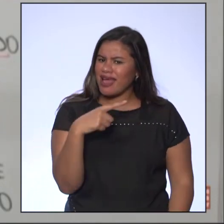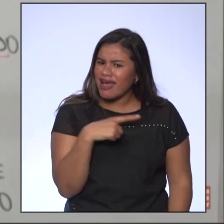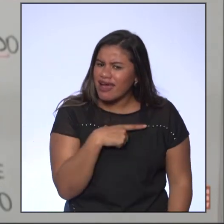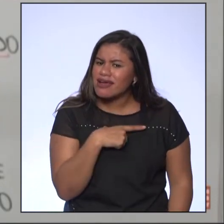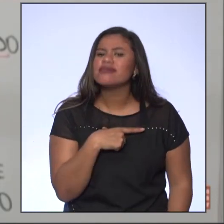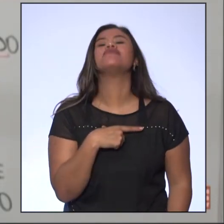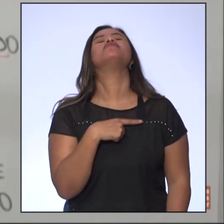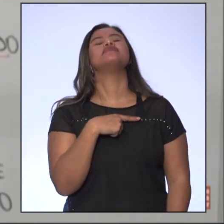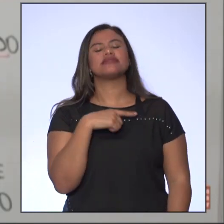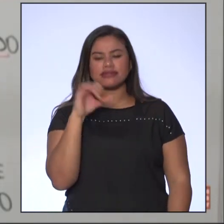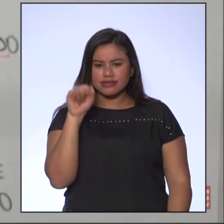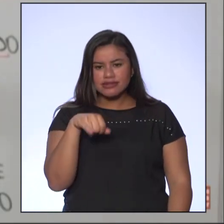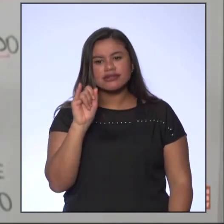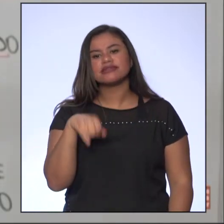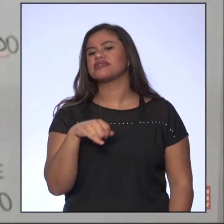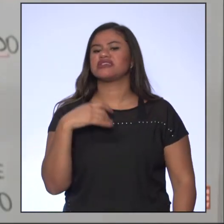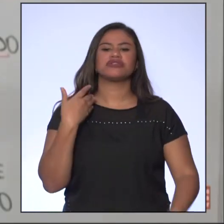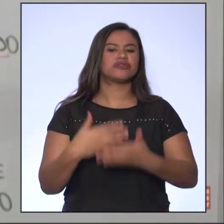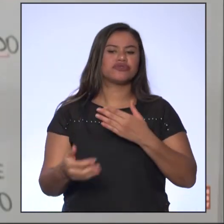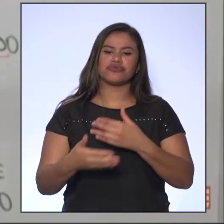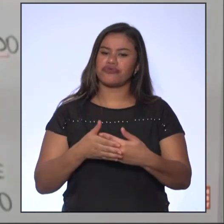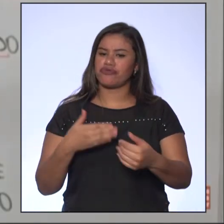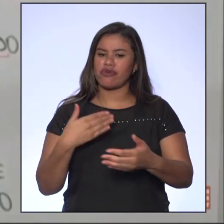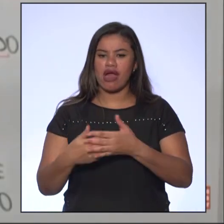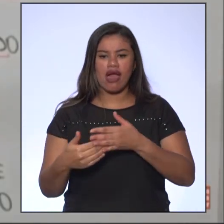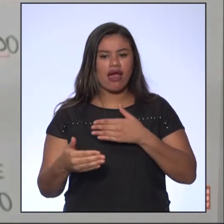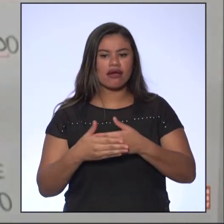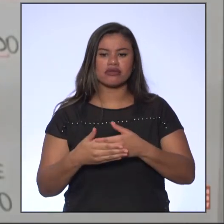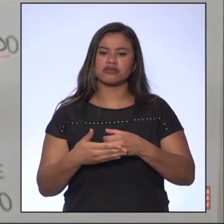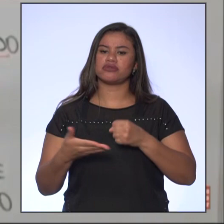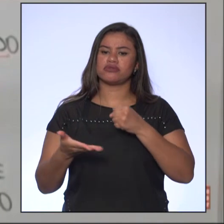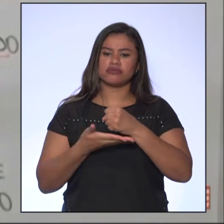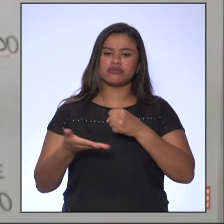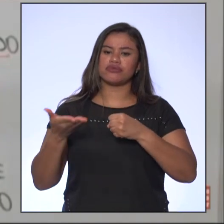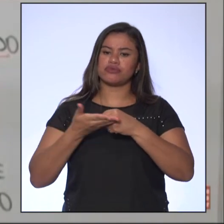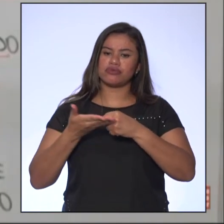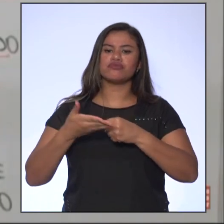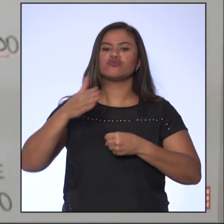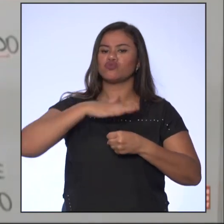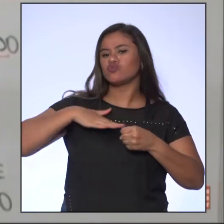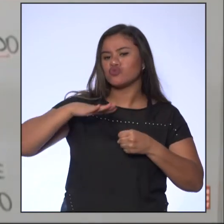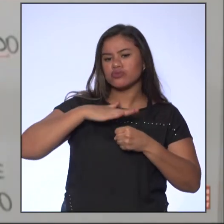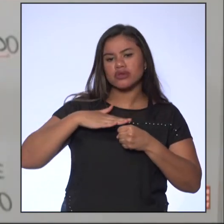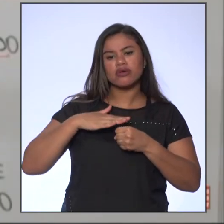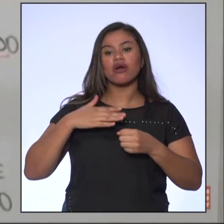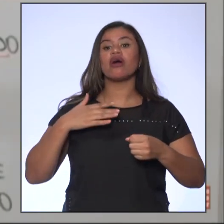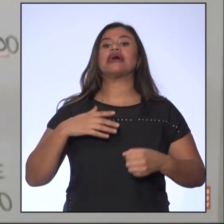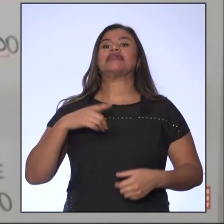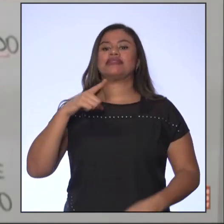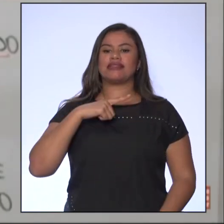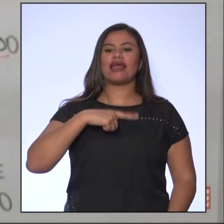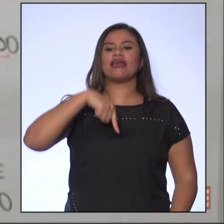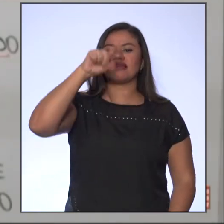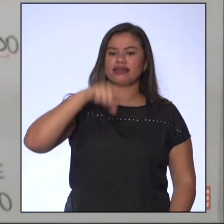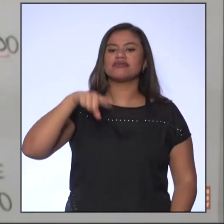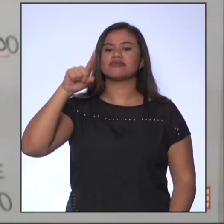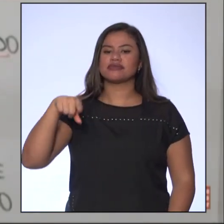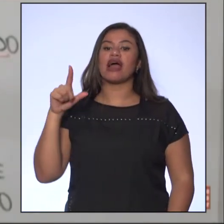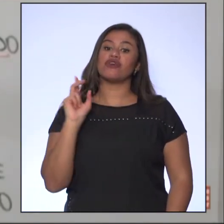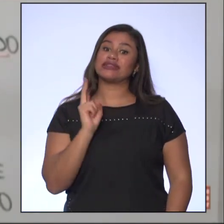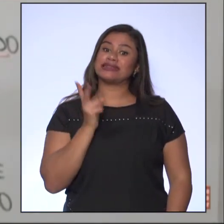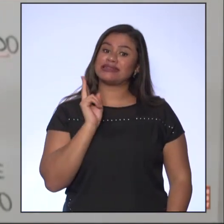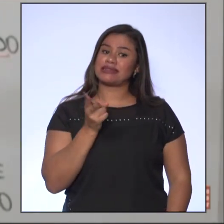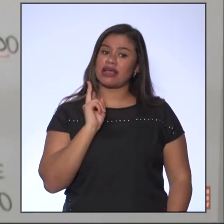Não importa se você é do ensino fundamental, do médio ou do ensino superior. Gráfico sempre vai aparecer. Por